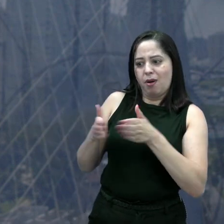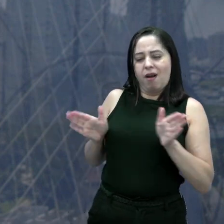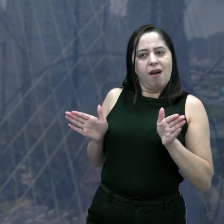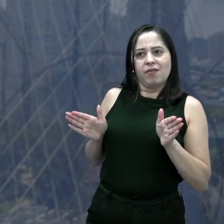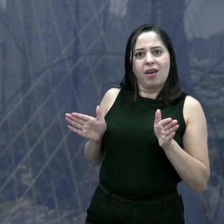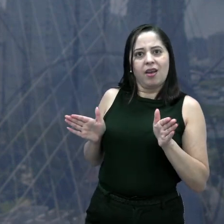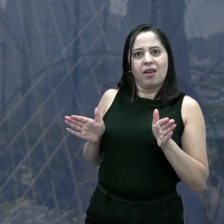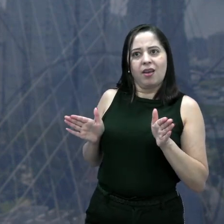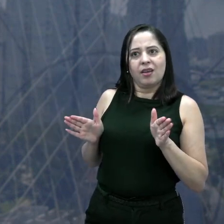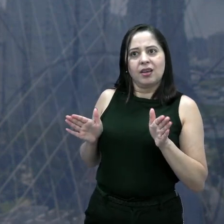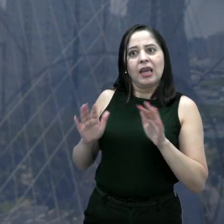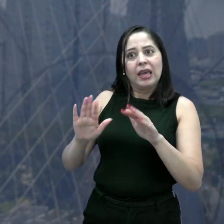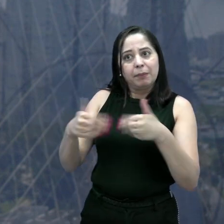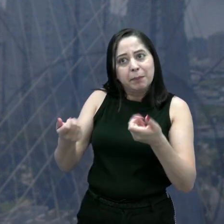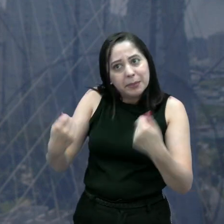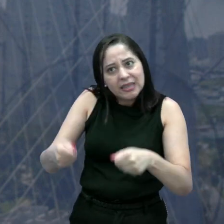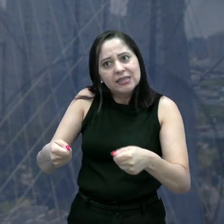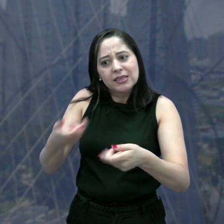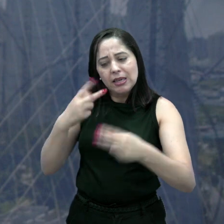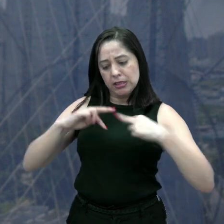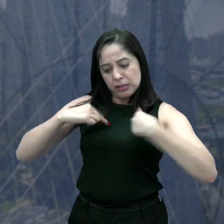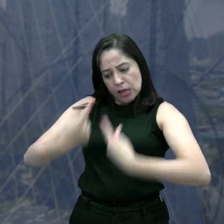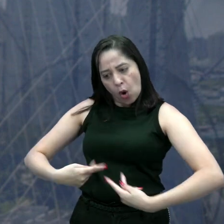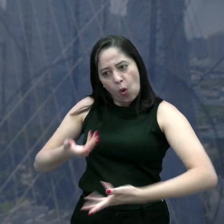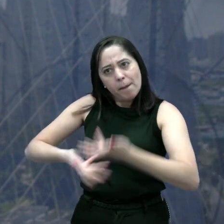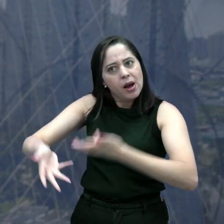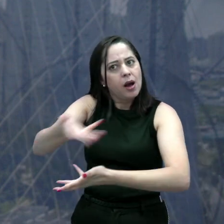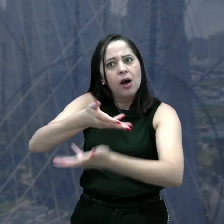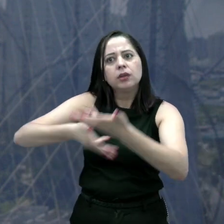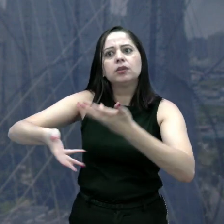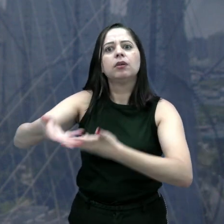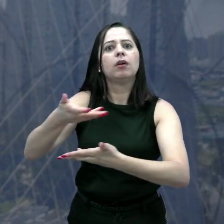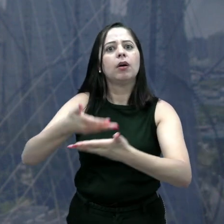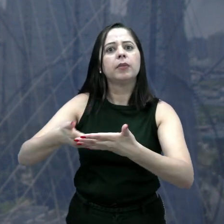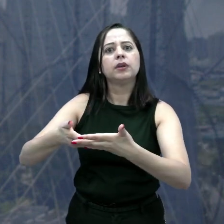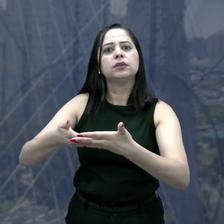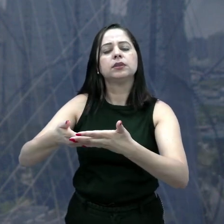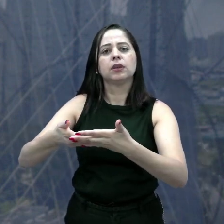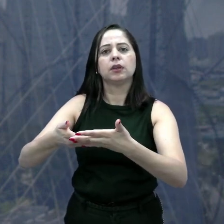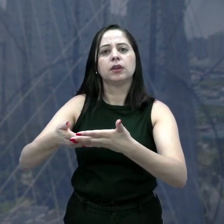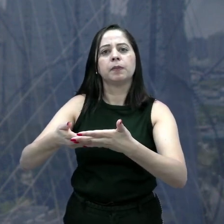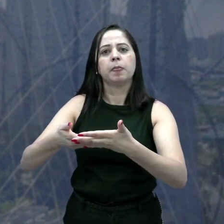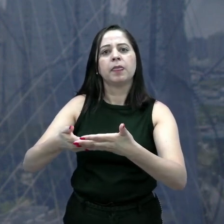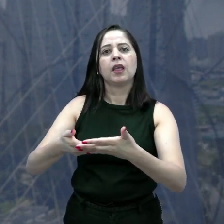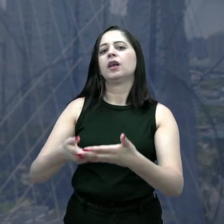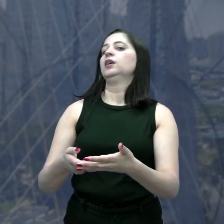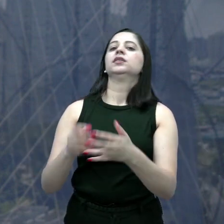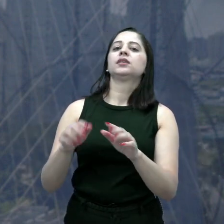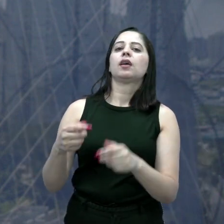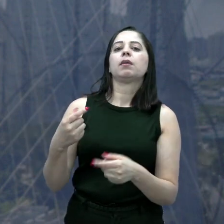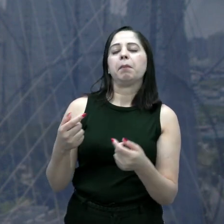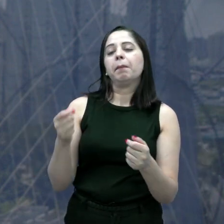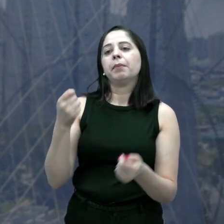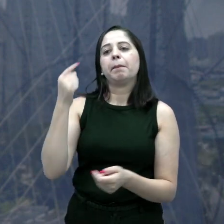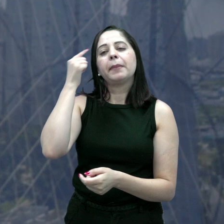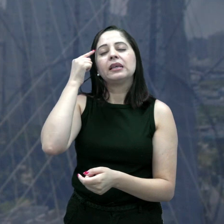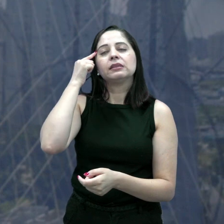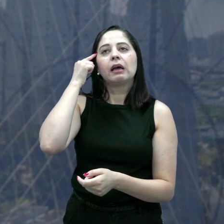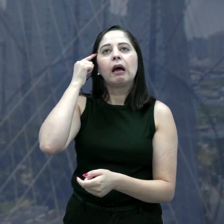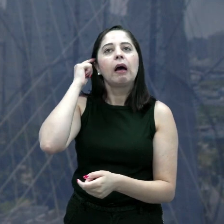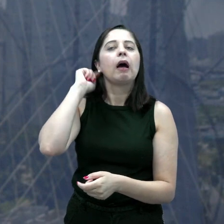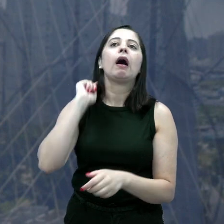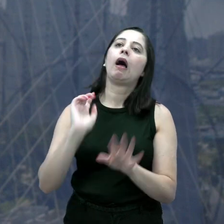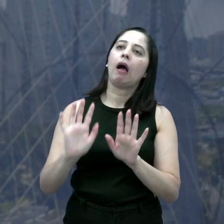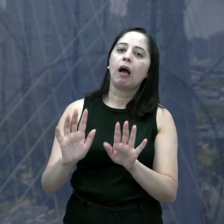vai ser necessária. E as barreiras são culturais. Obviamente, se você parar para pensar, é legal a legislação